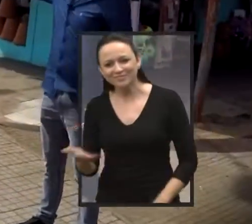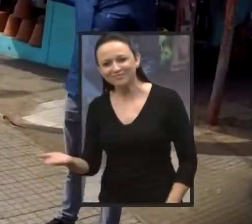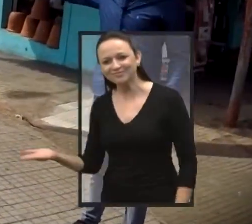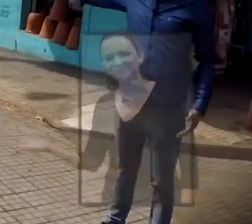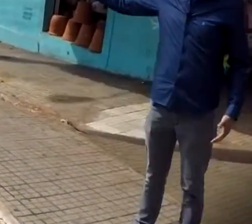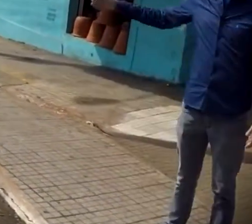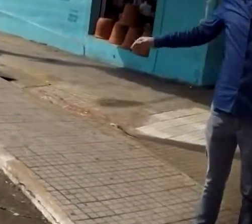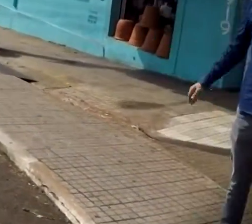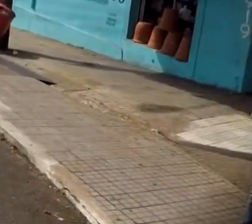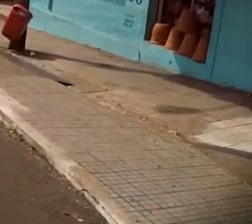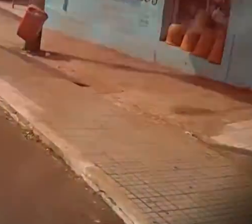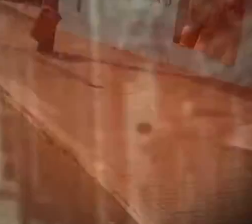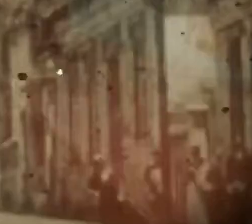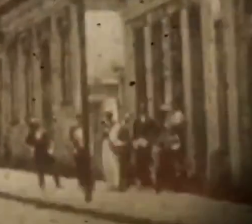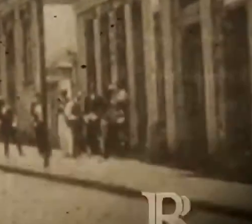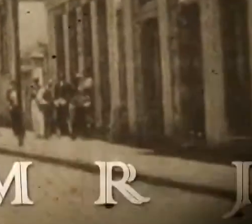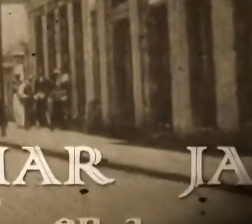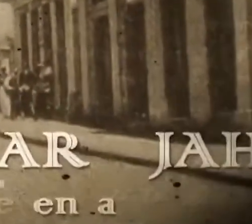rua.